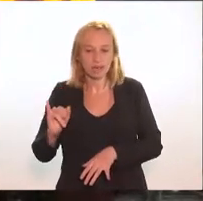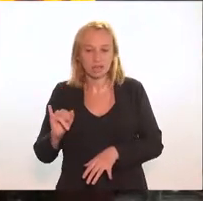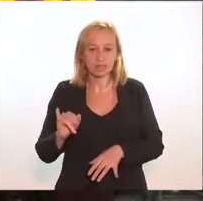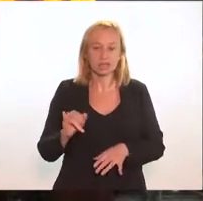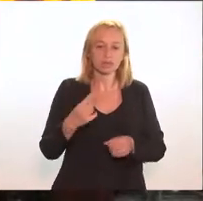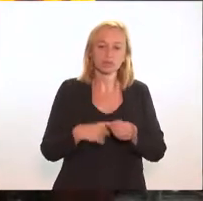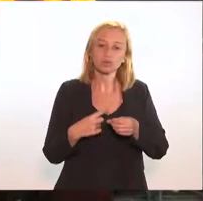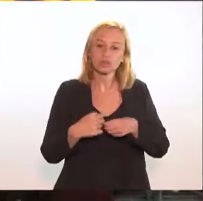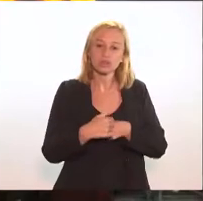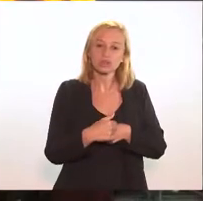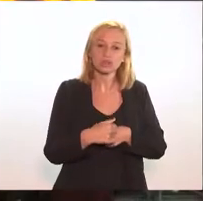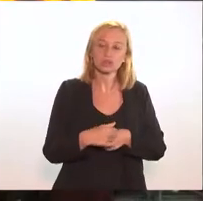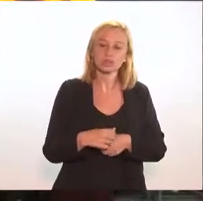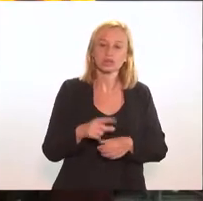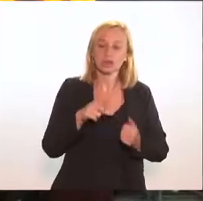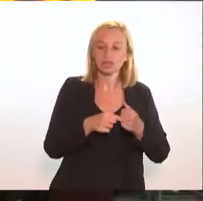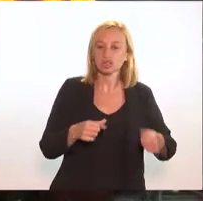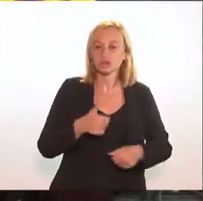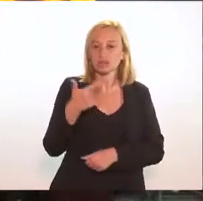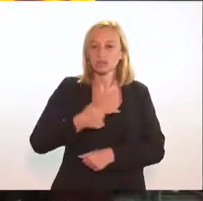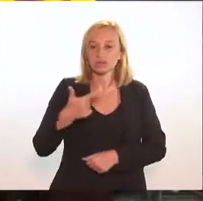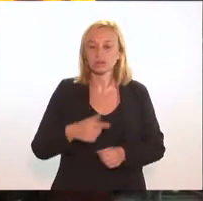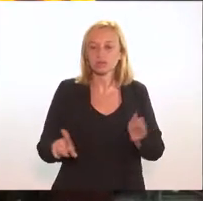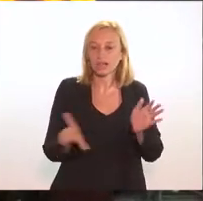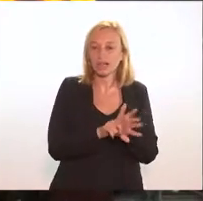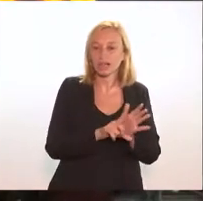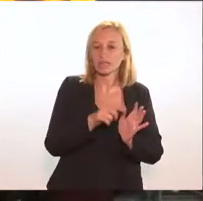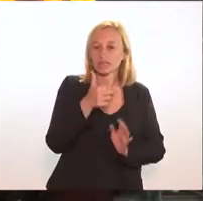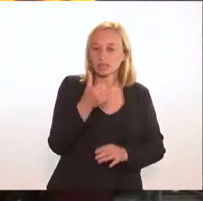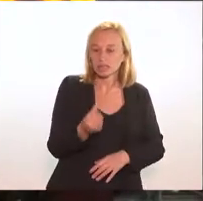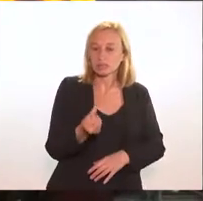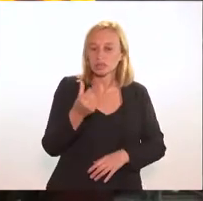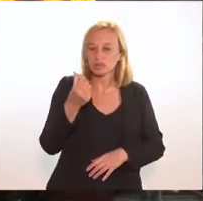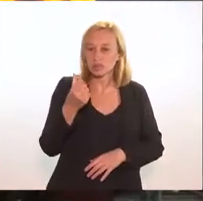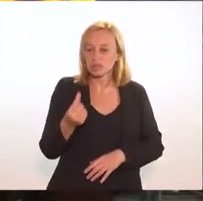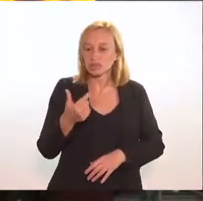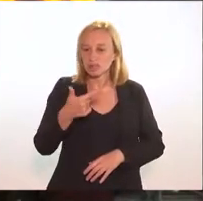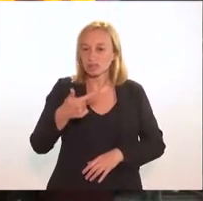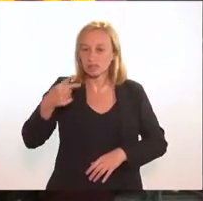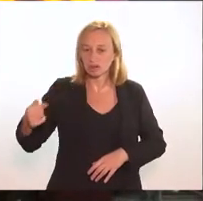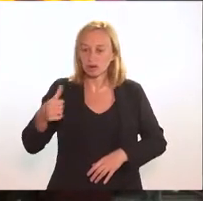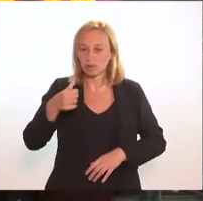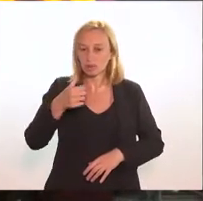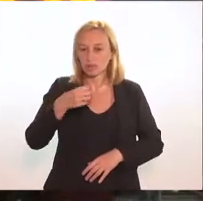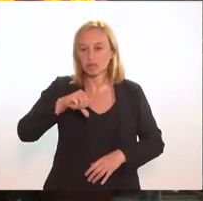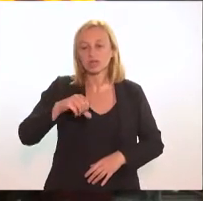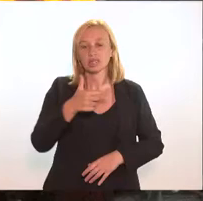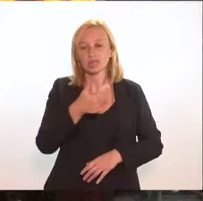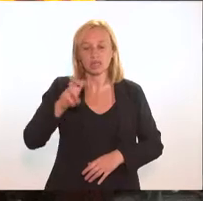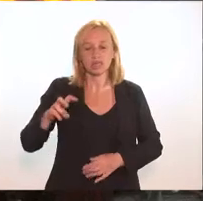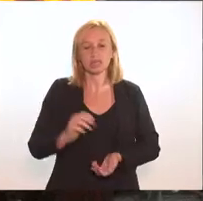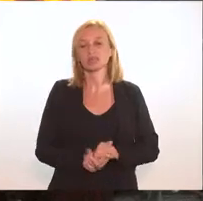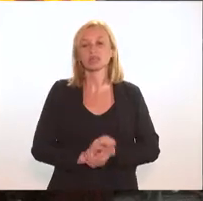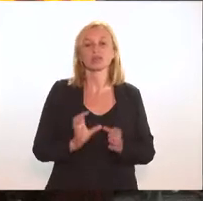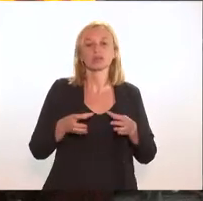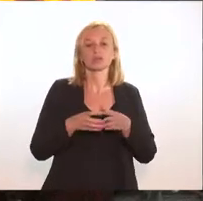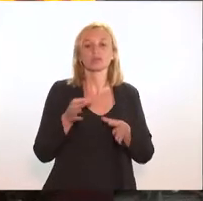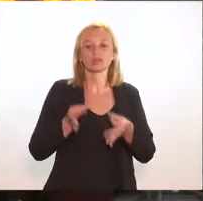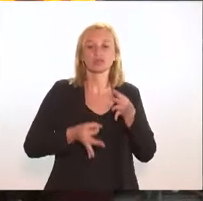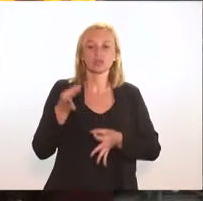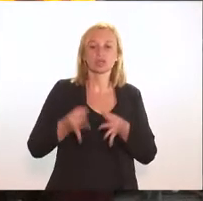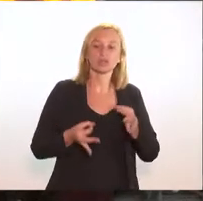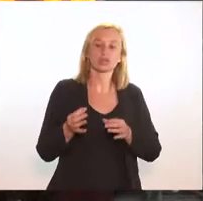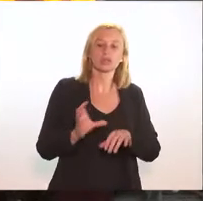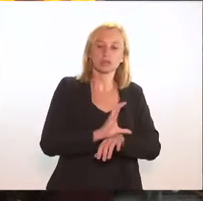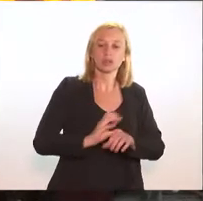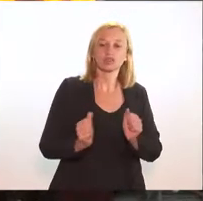inciso 1 do artigo 2º da Lei 6.979, de 15. Pareceres da Comissão de Constituição e Justiça pela